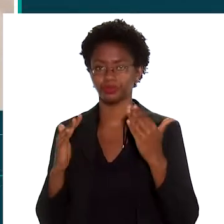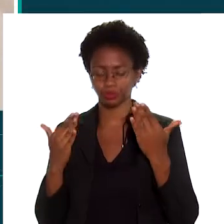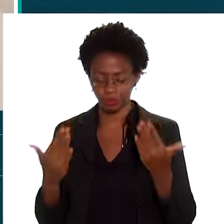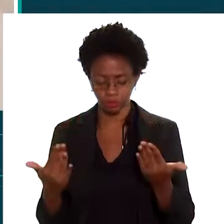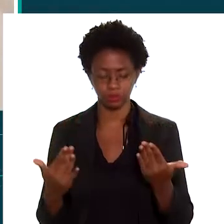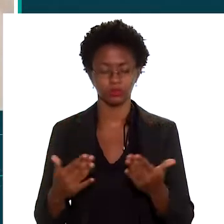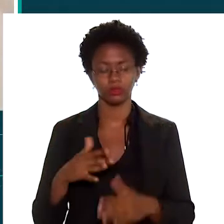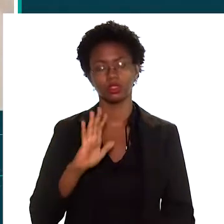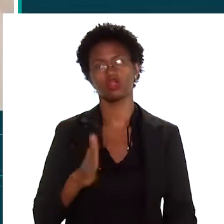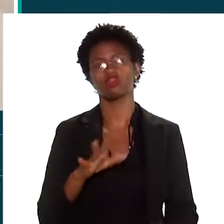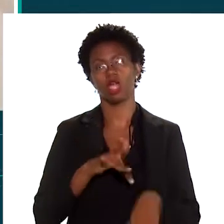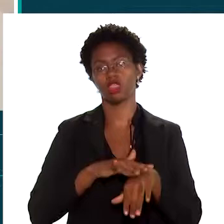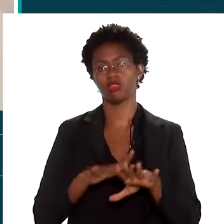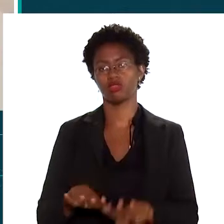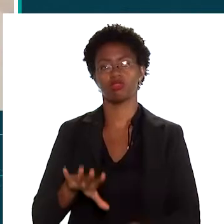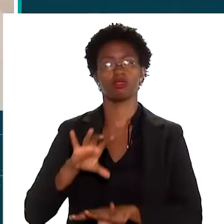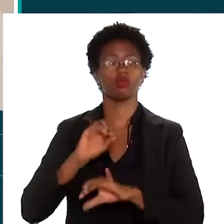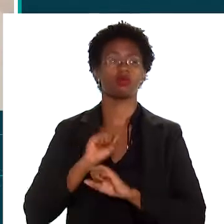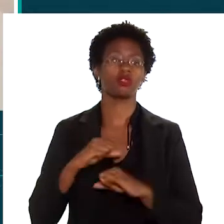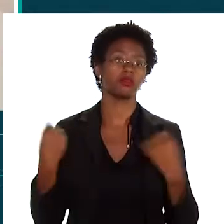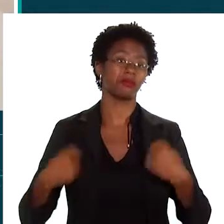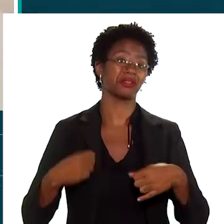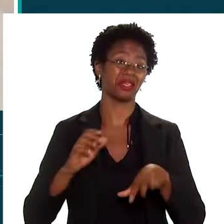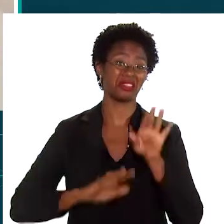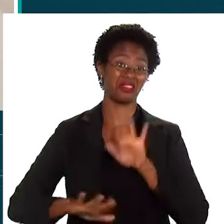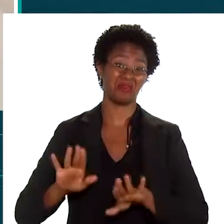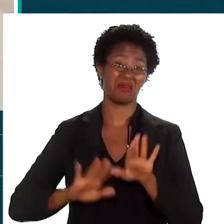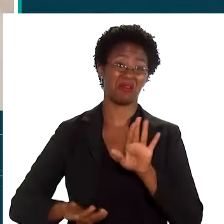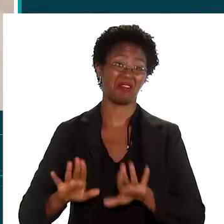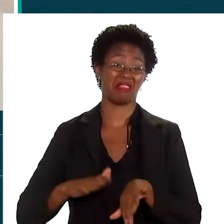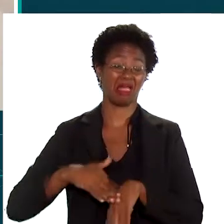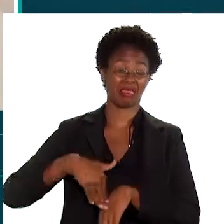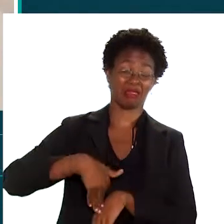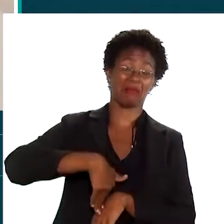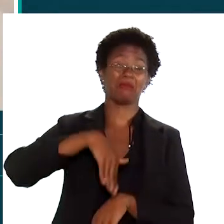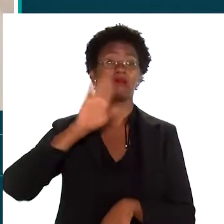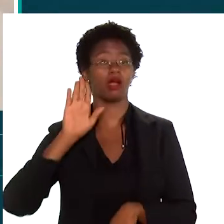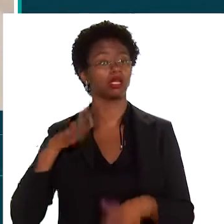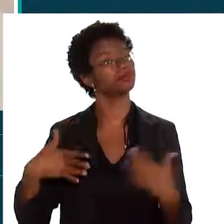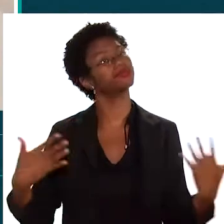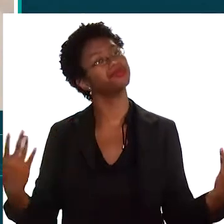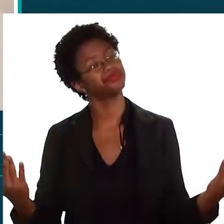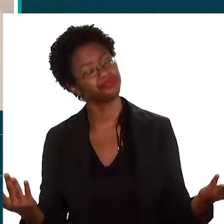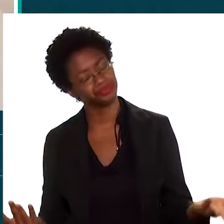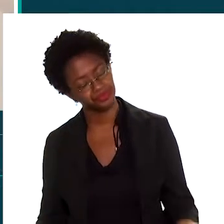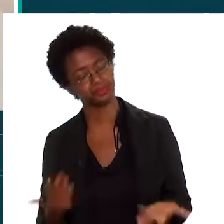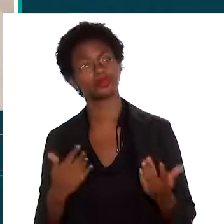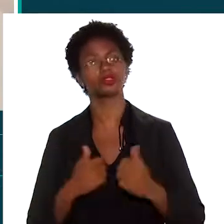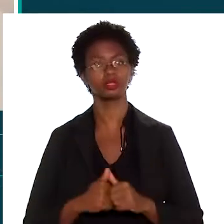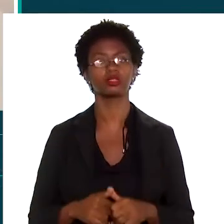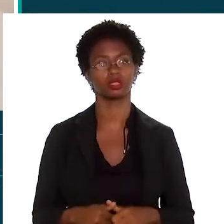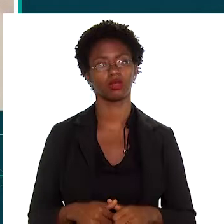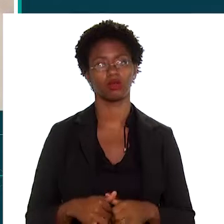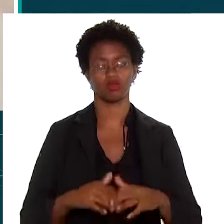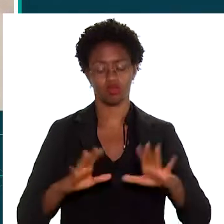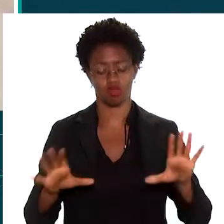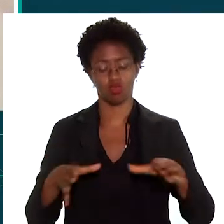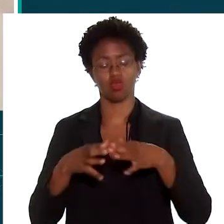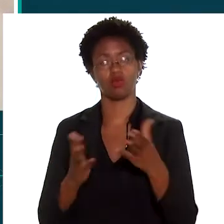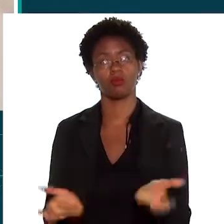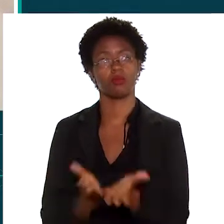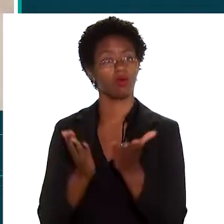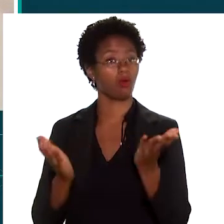especializada, quando ele já está doente e já precisa de um tratamento mais de complexidade mais alta. Então, a camada